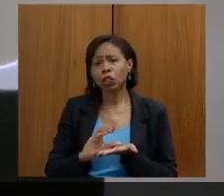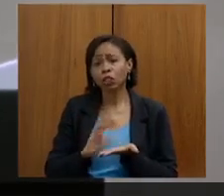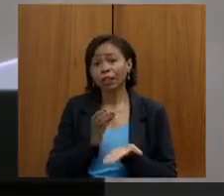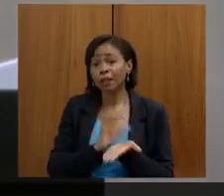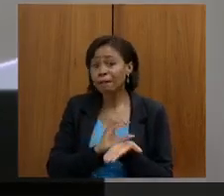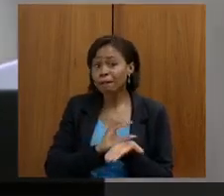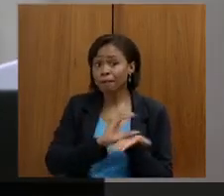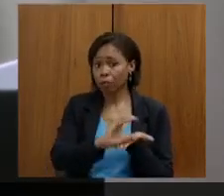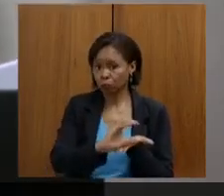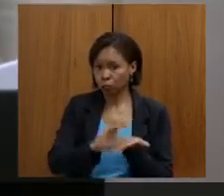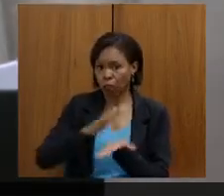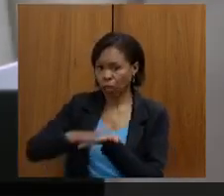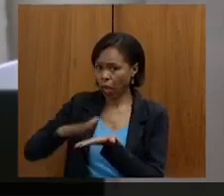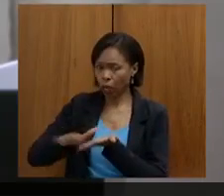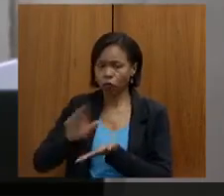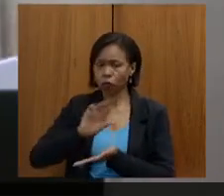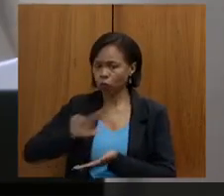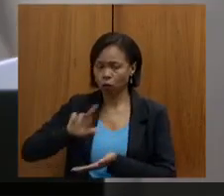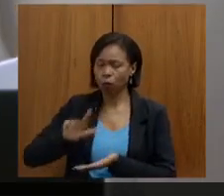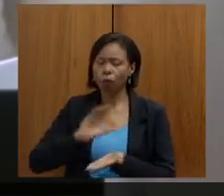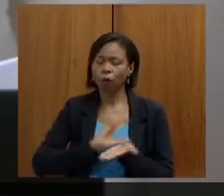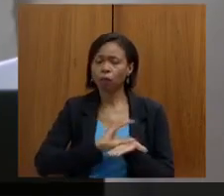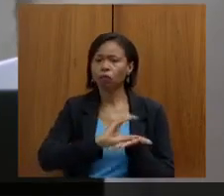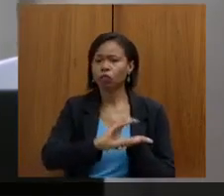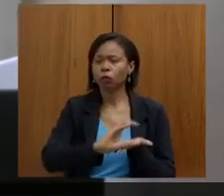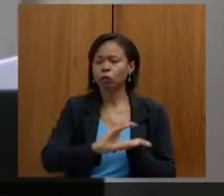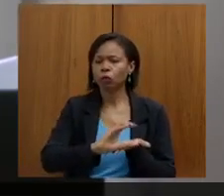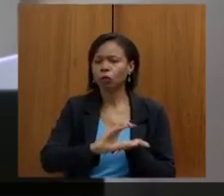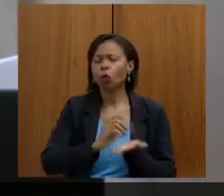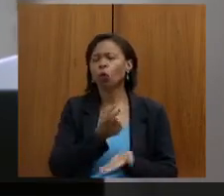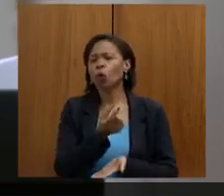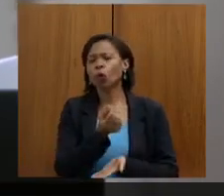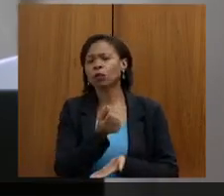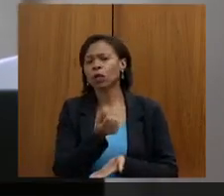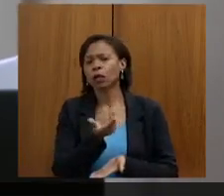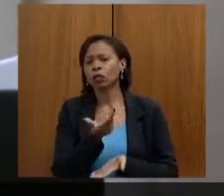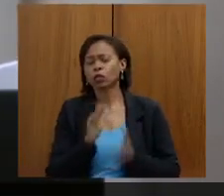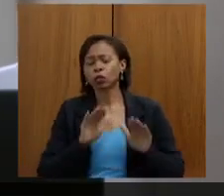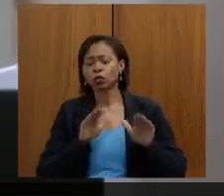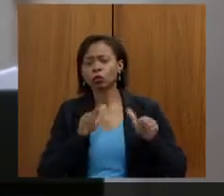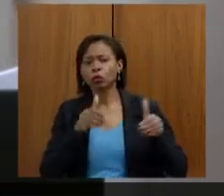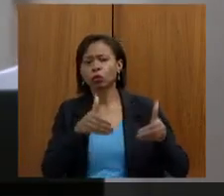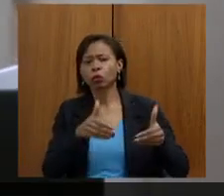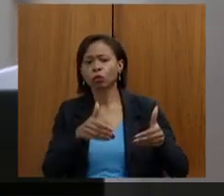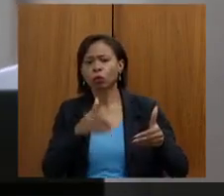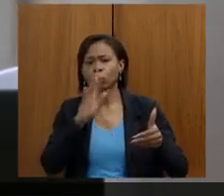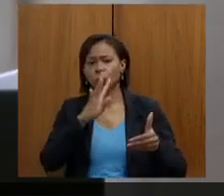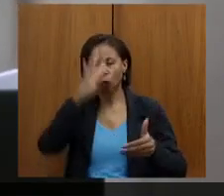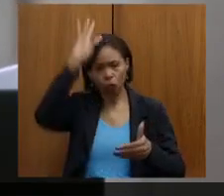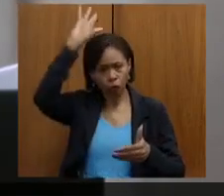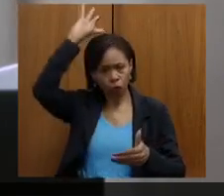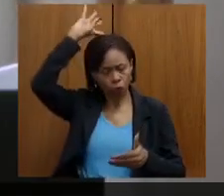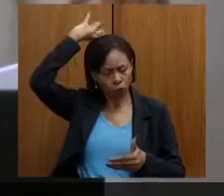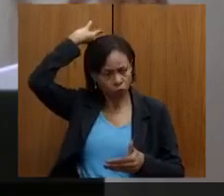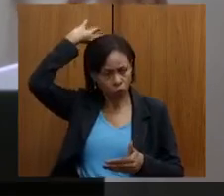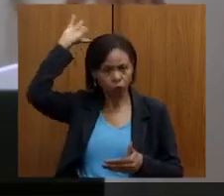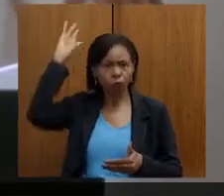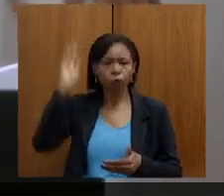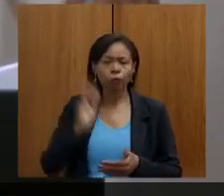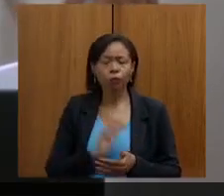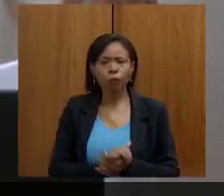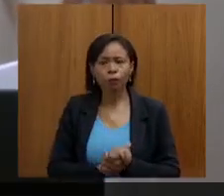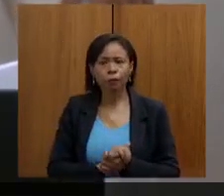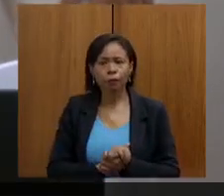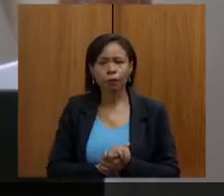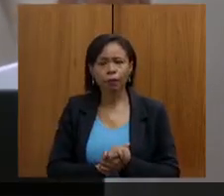de investimento foram destinados a ao Corpo de Bombeiros Militar